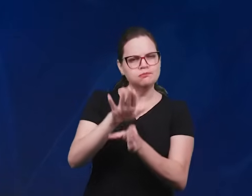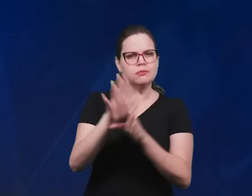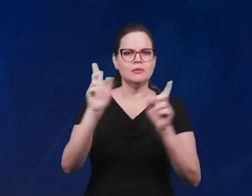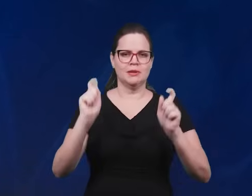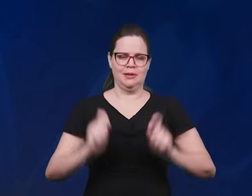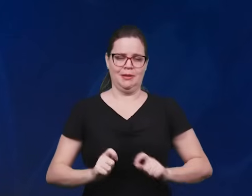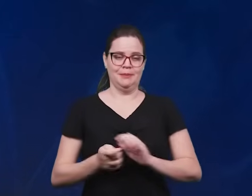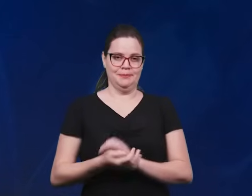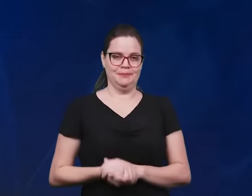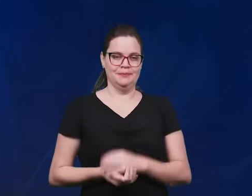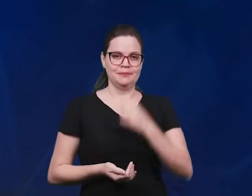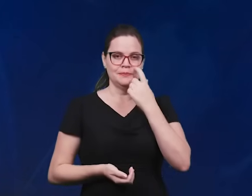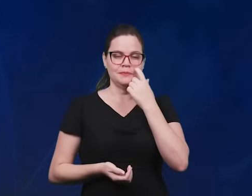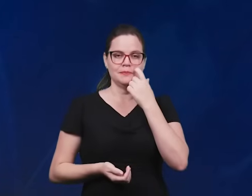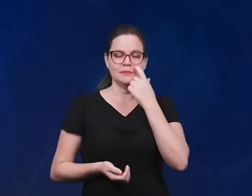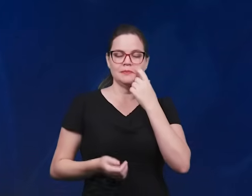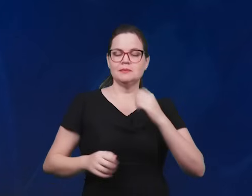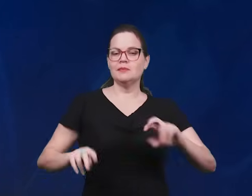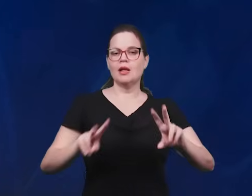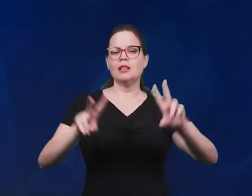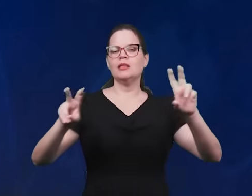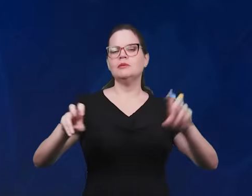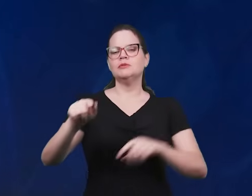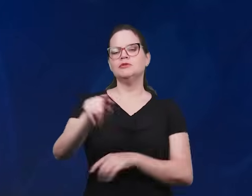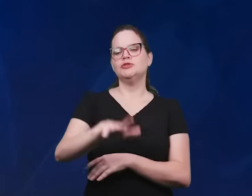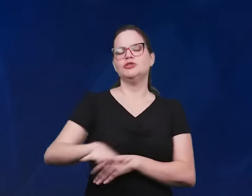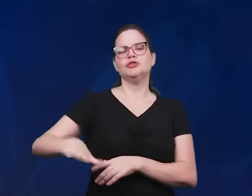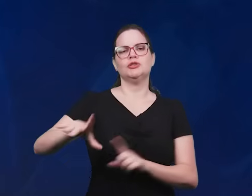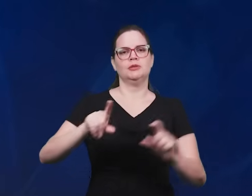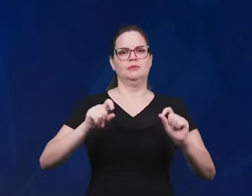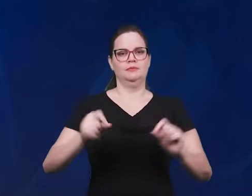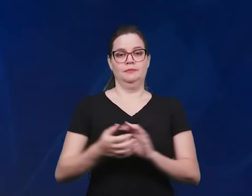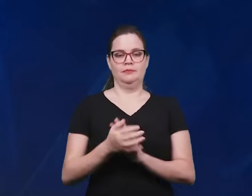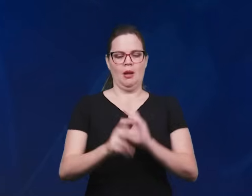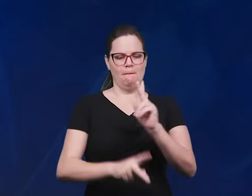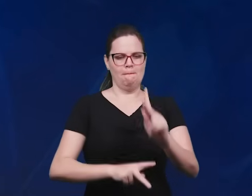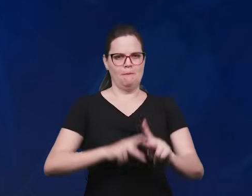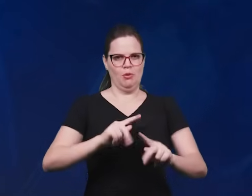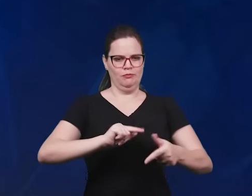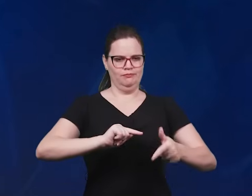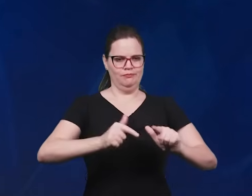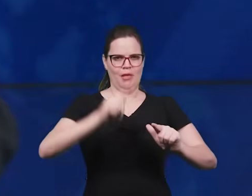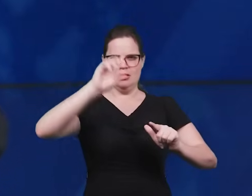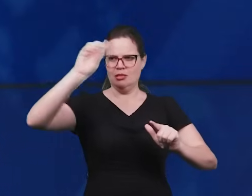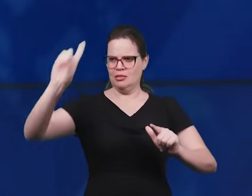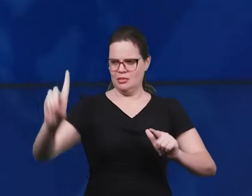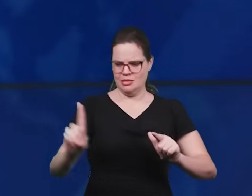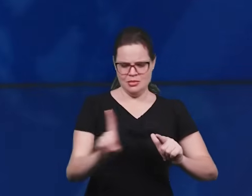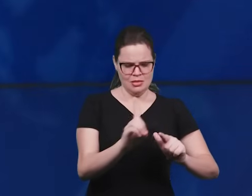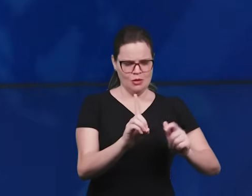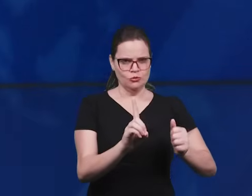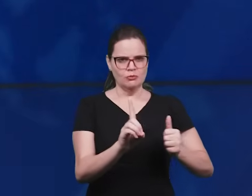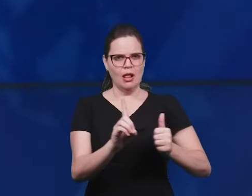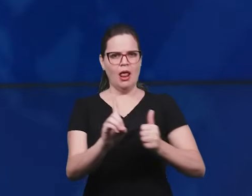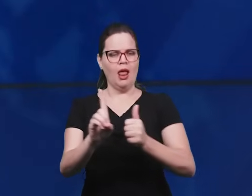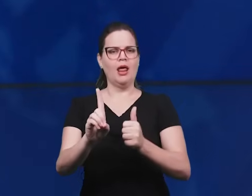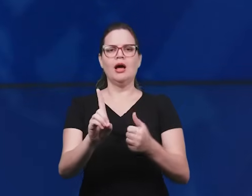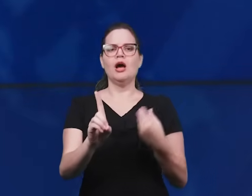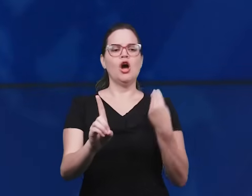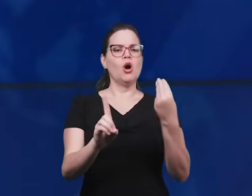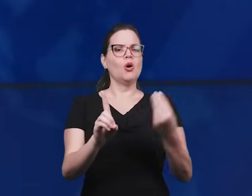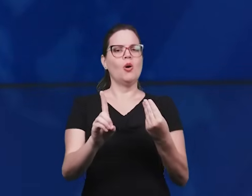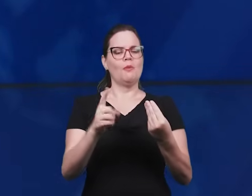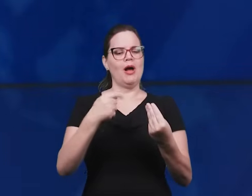O nosso tema geral é Lições da Caminhada com Deus. E neste estudo